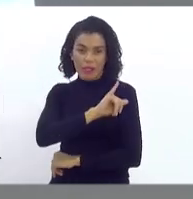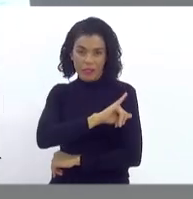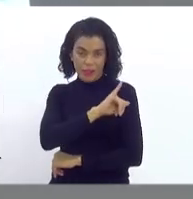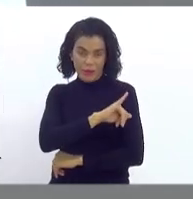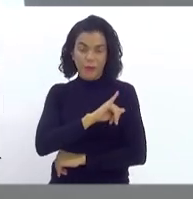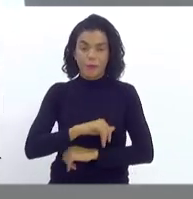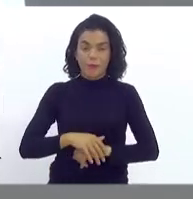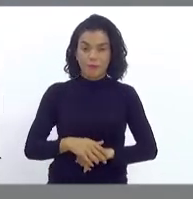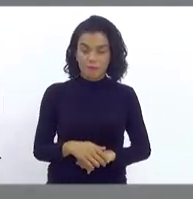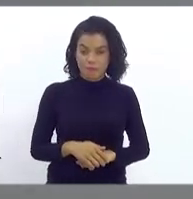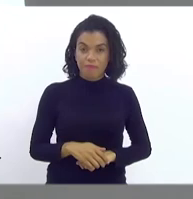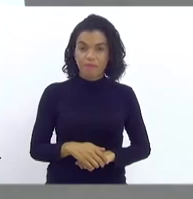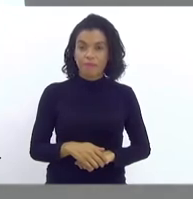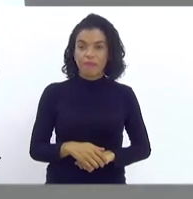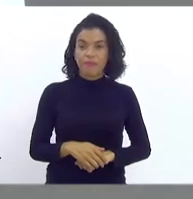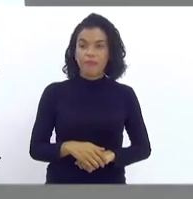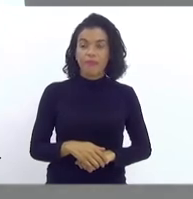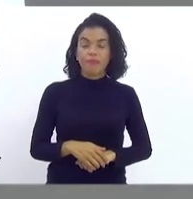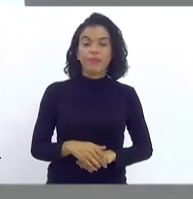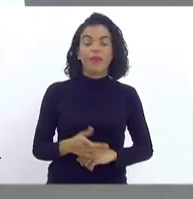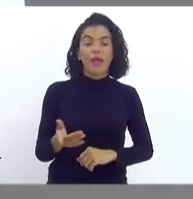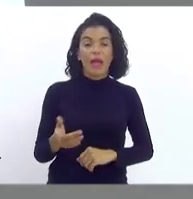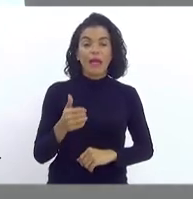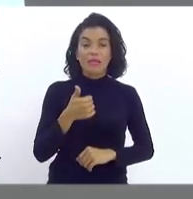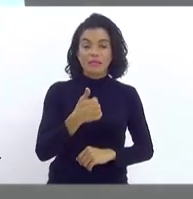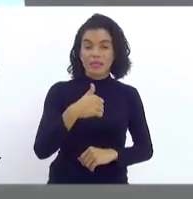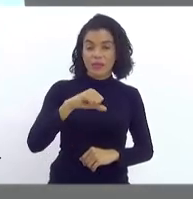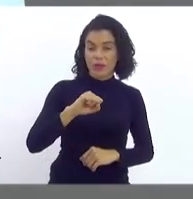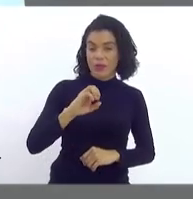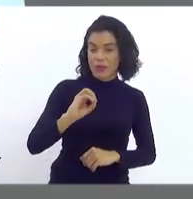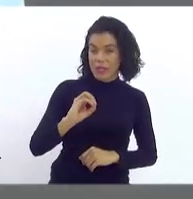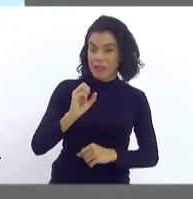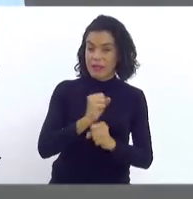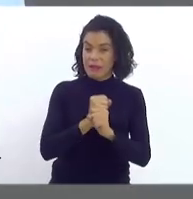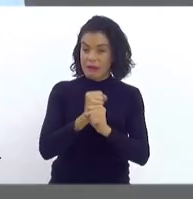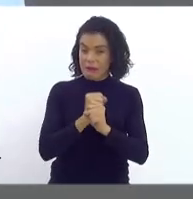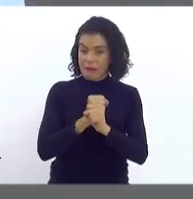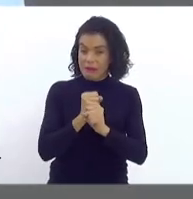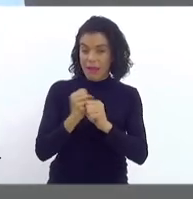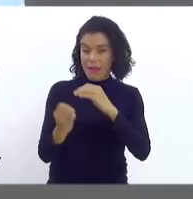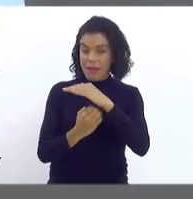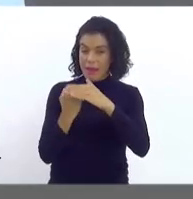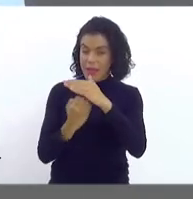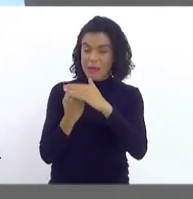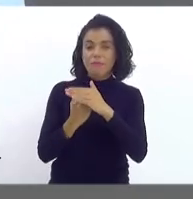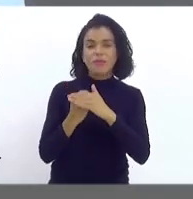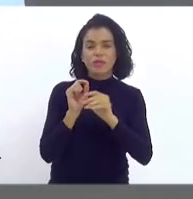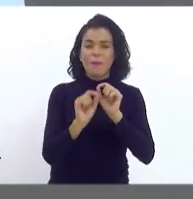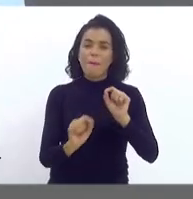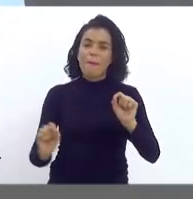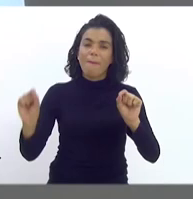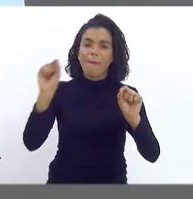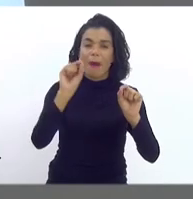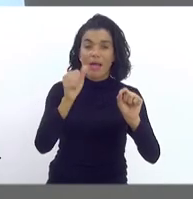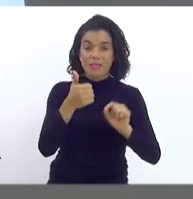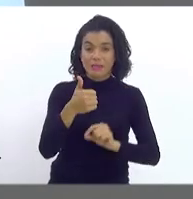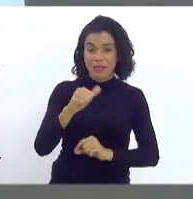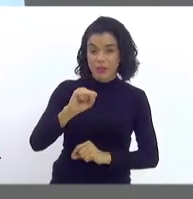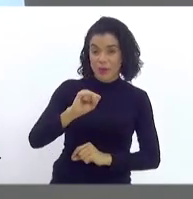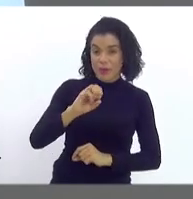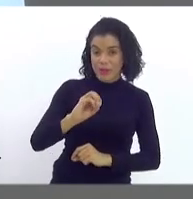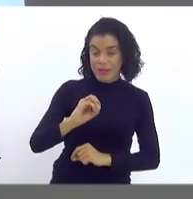fazer essa análise. Bom, há 180 anos, o Grupo Natos atua em mais de 20 países nas atividades de